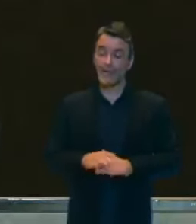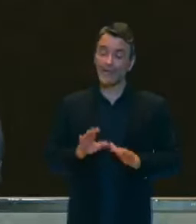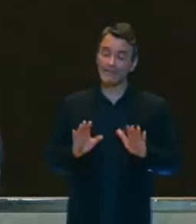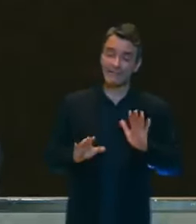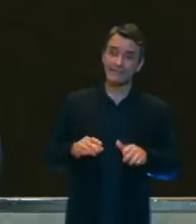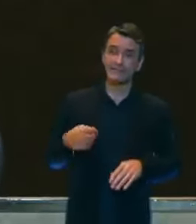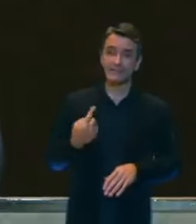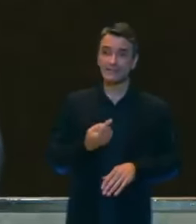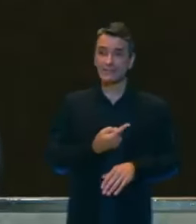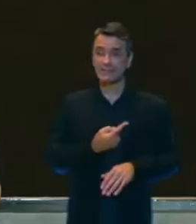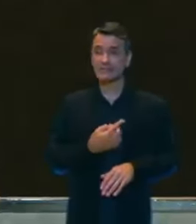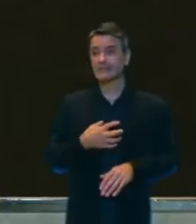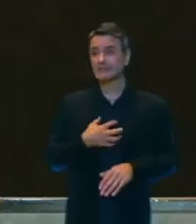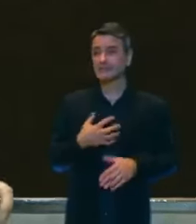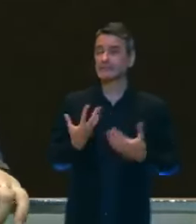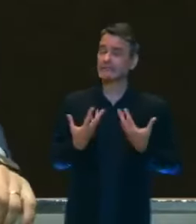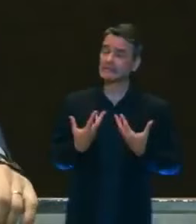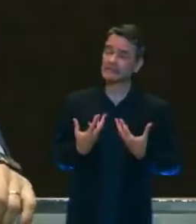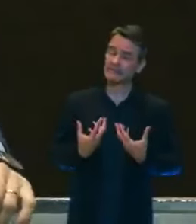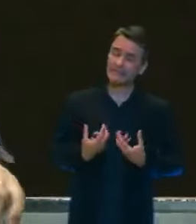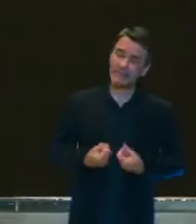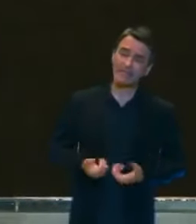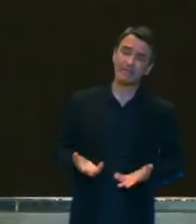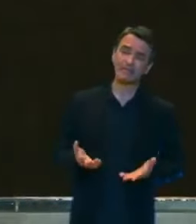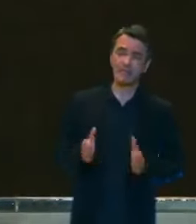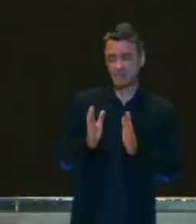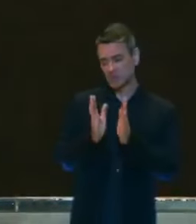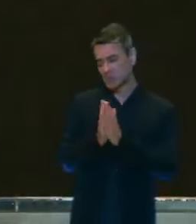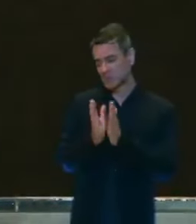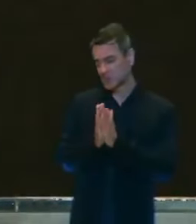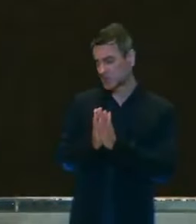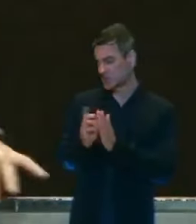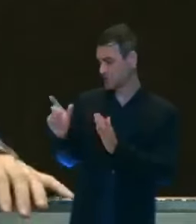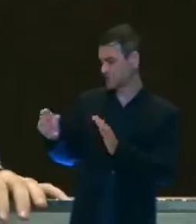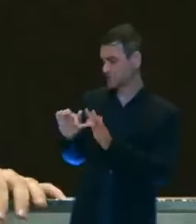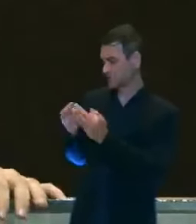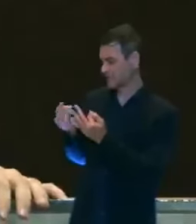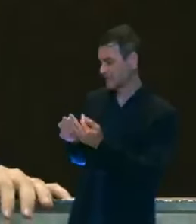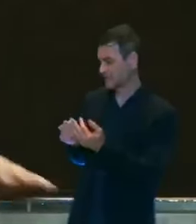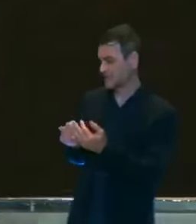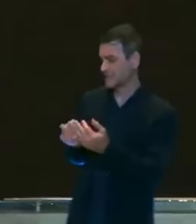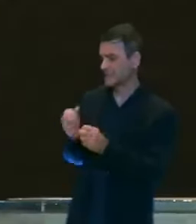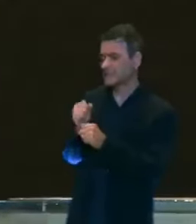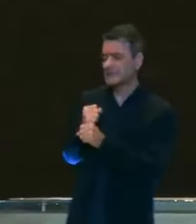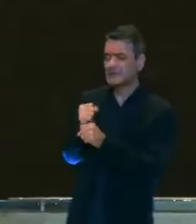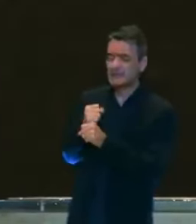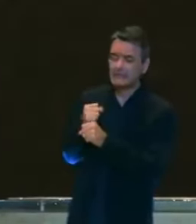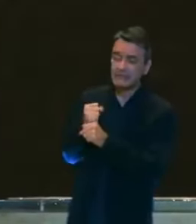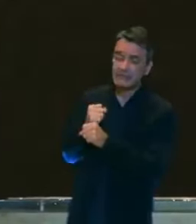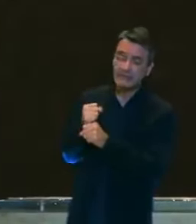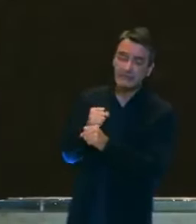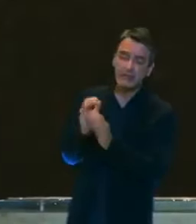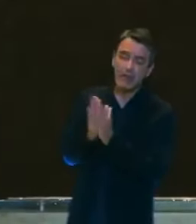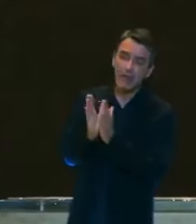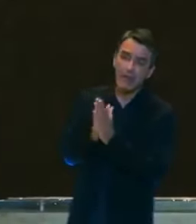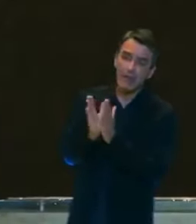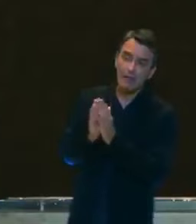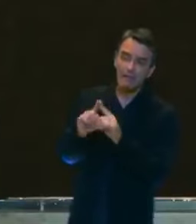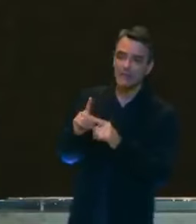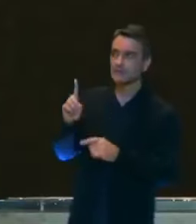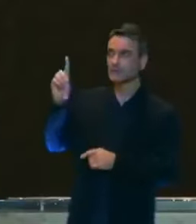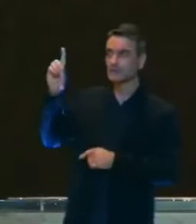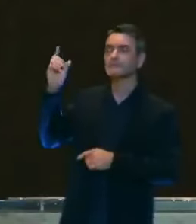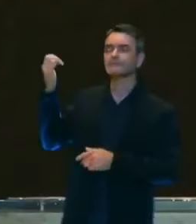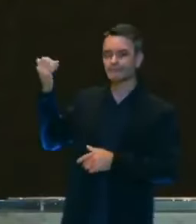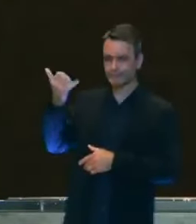cansamos. Talvez você esteja orando por alguém na sua família há muitos anos, mas Deus já te disse: você